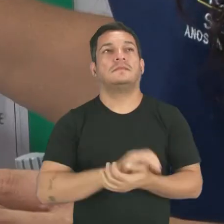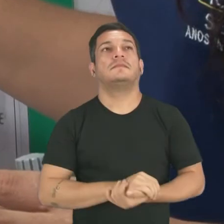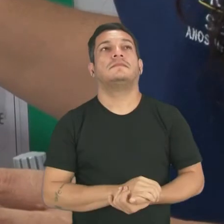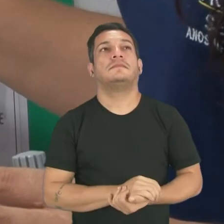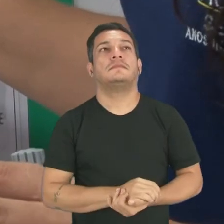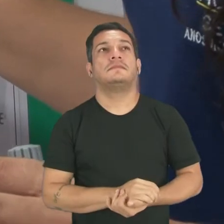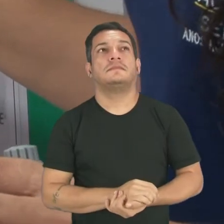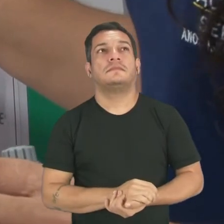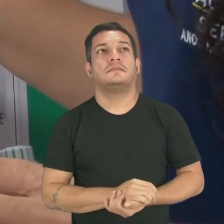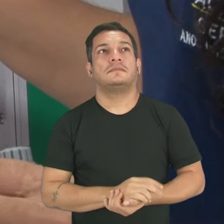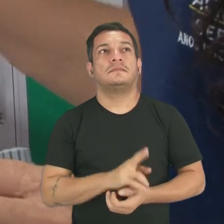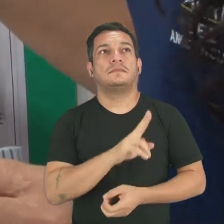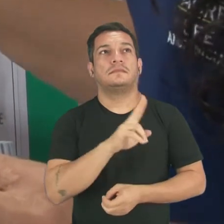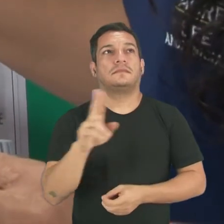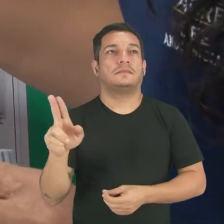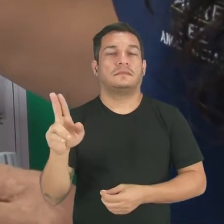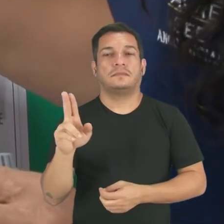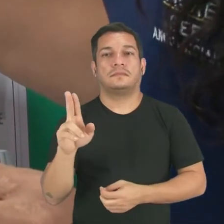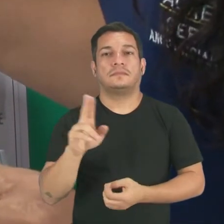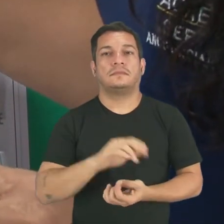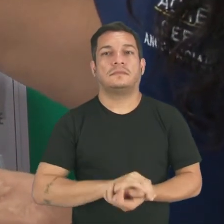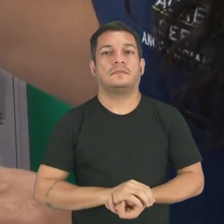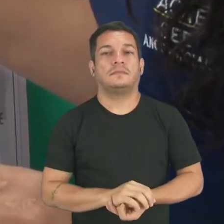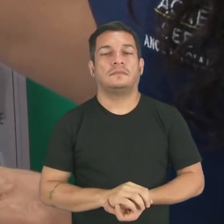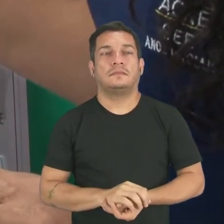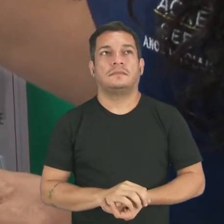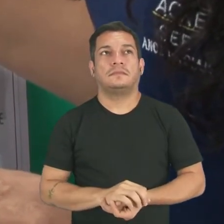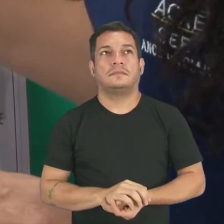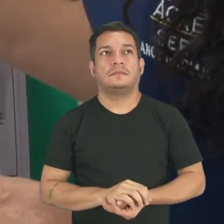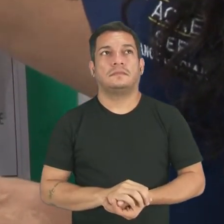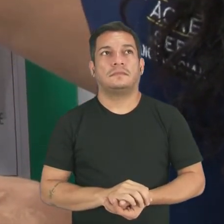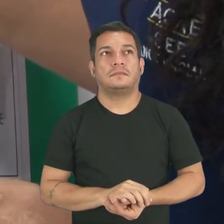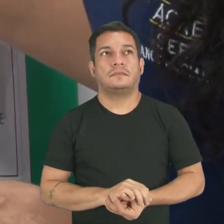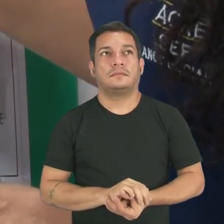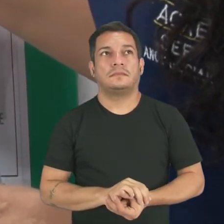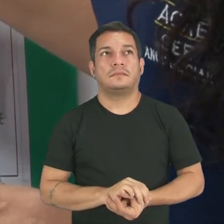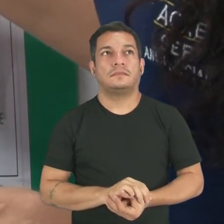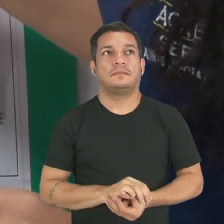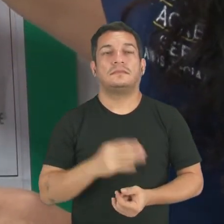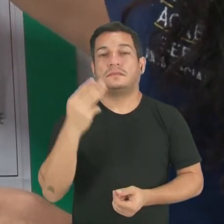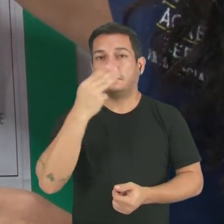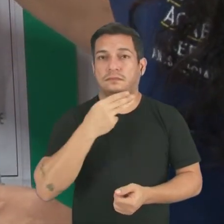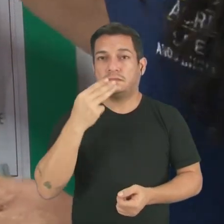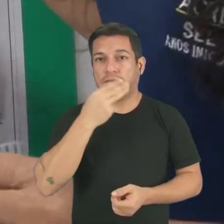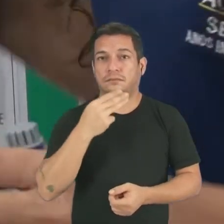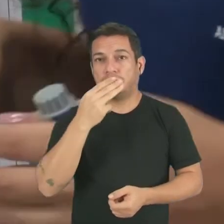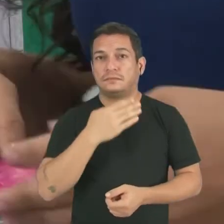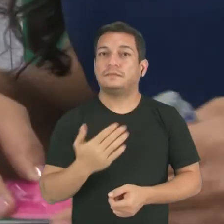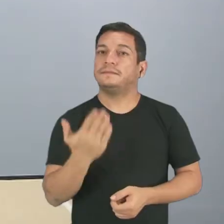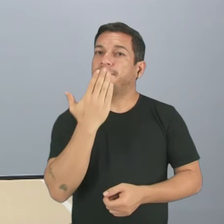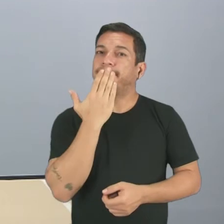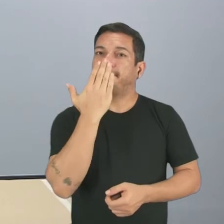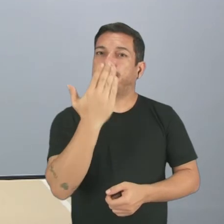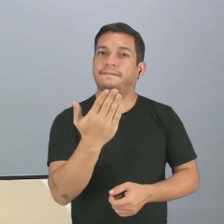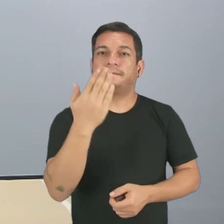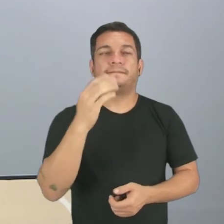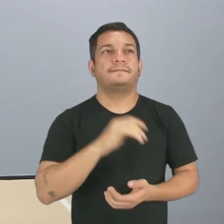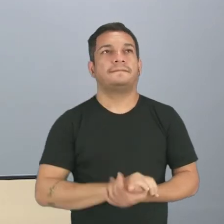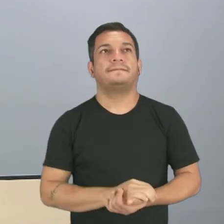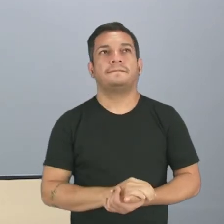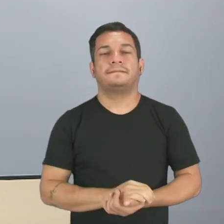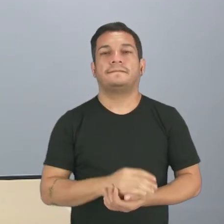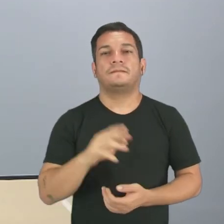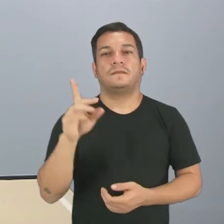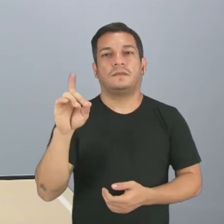seja, o nome do nosso gráfico. E o nome do nosso gráfico é Doces Preferidos. Os